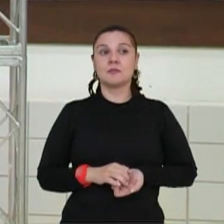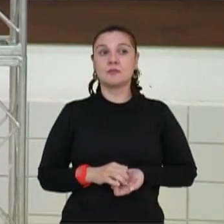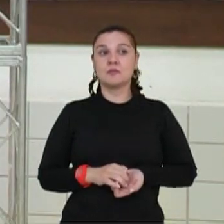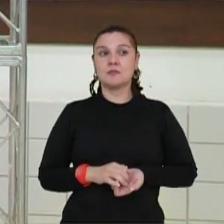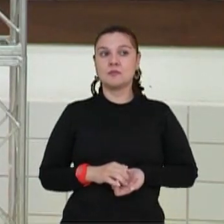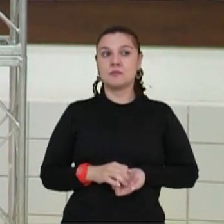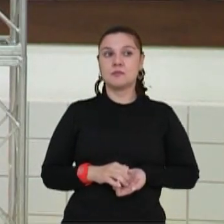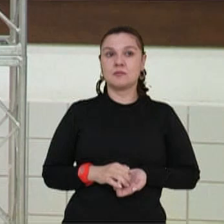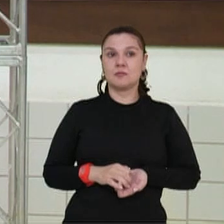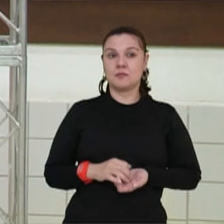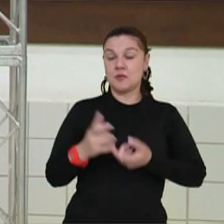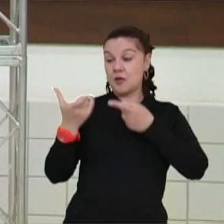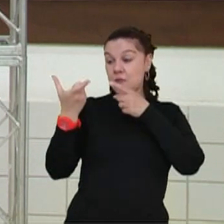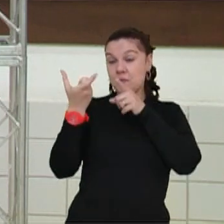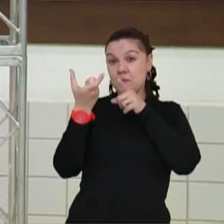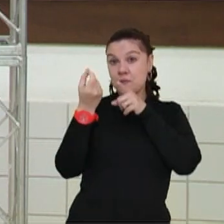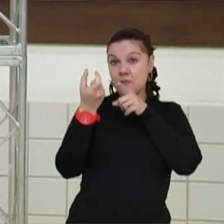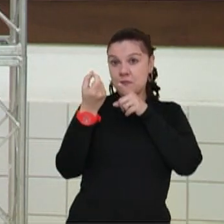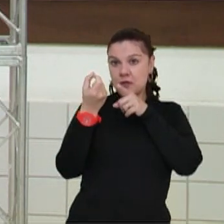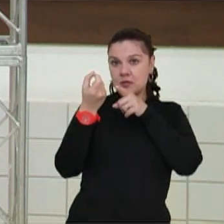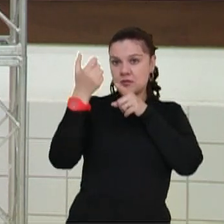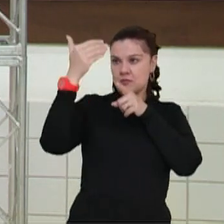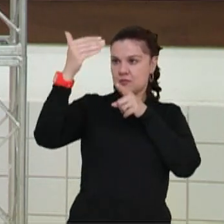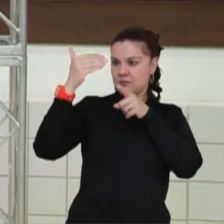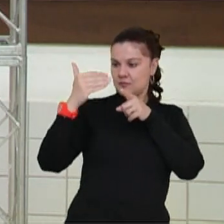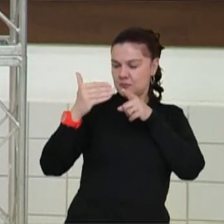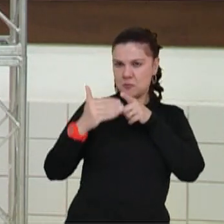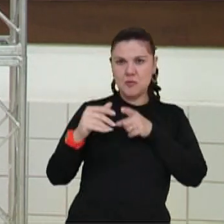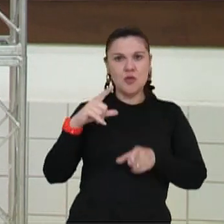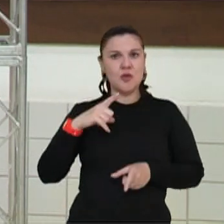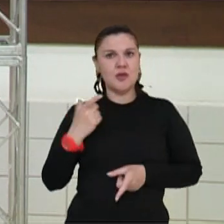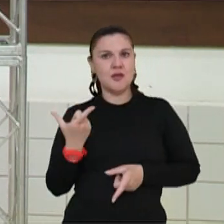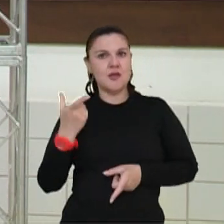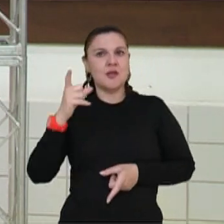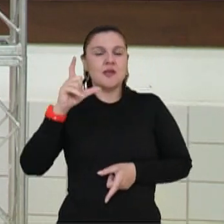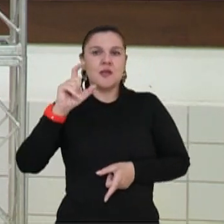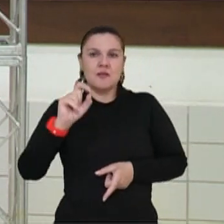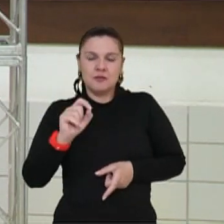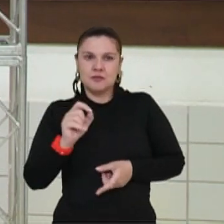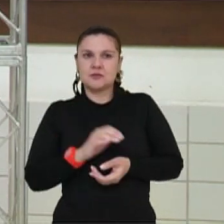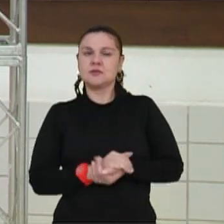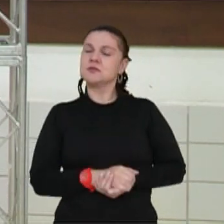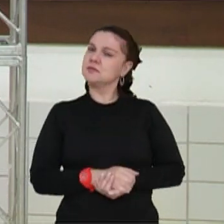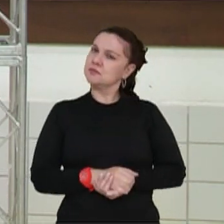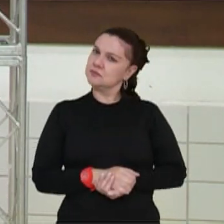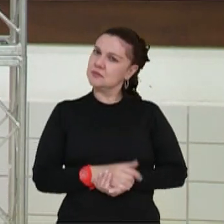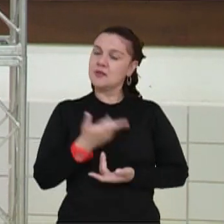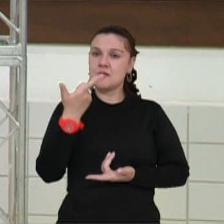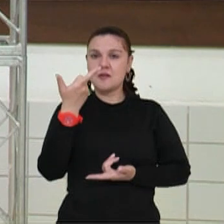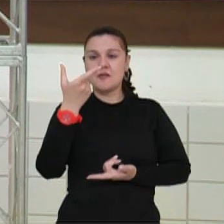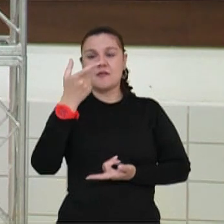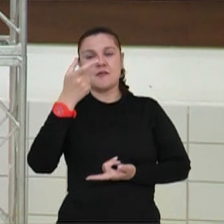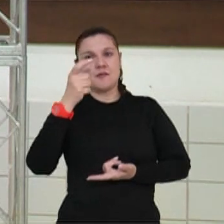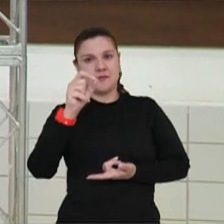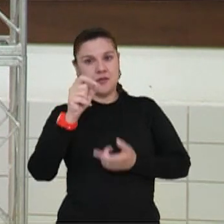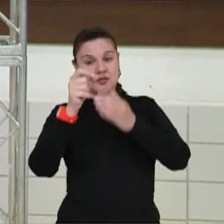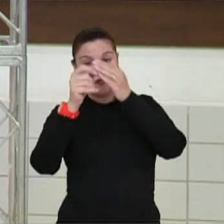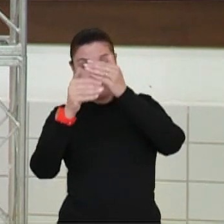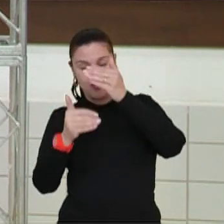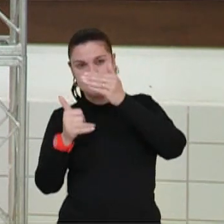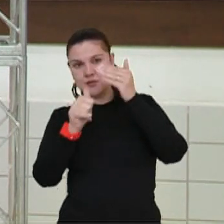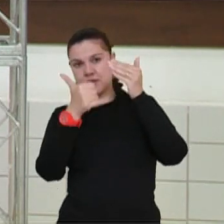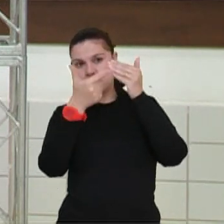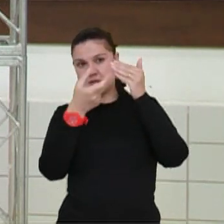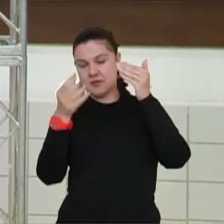Eu tenho 20 valores, certo? Se eu tenho 20 valores, como é que ele vai ficar? 20 valores é